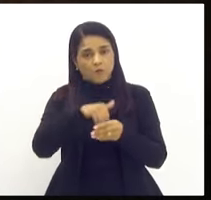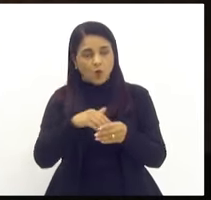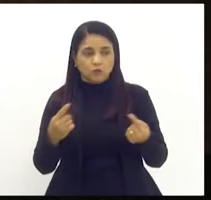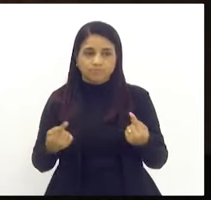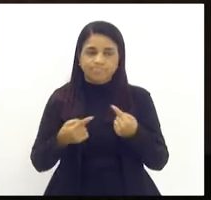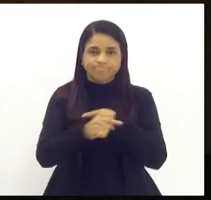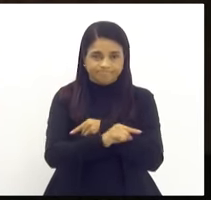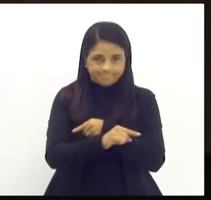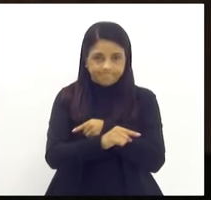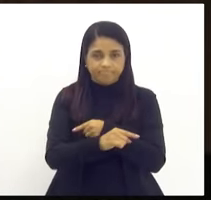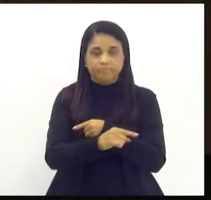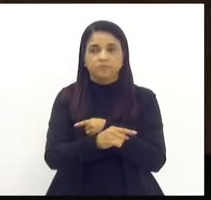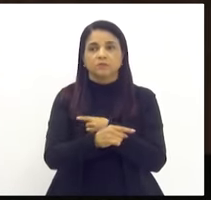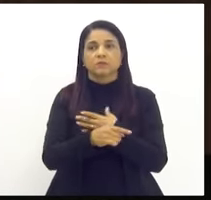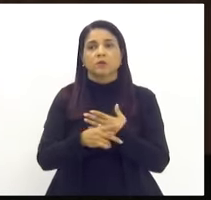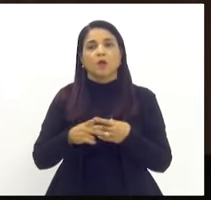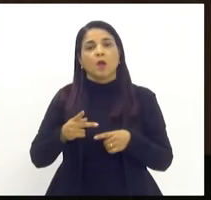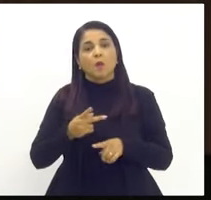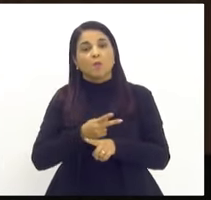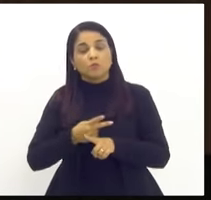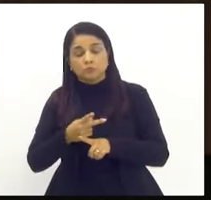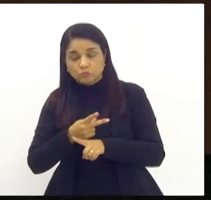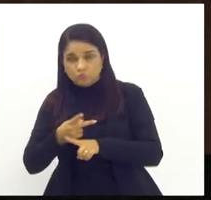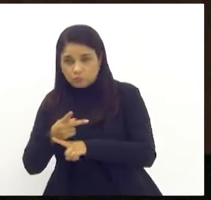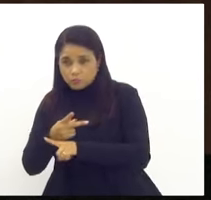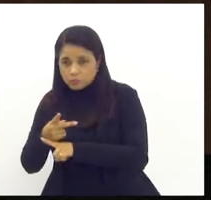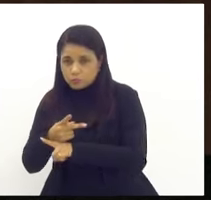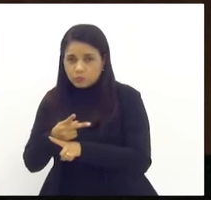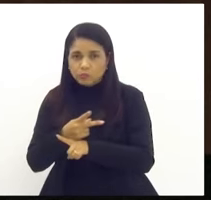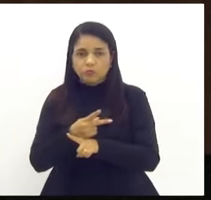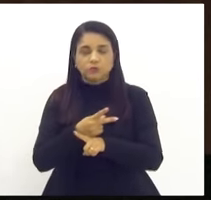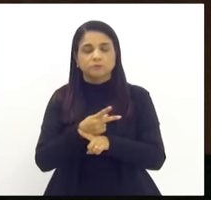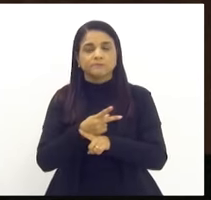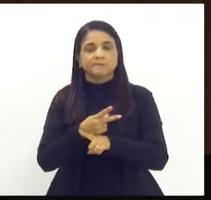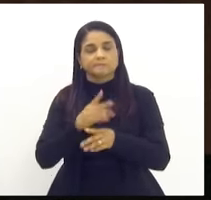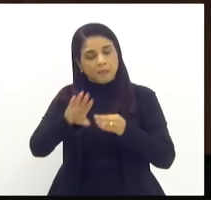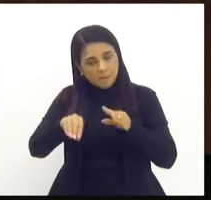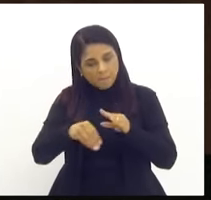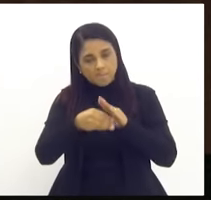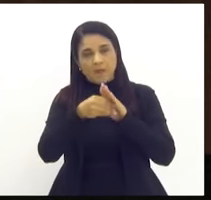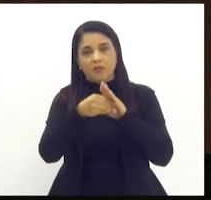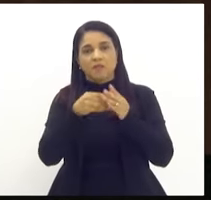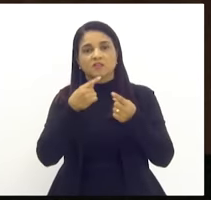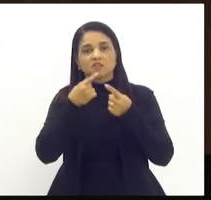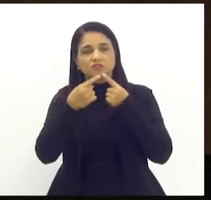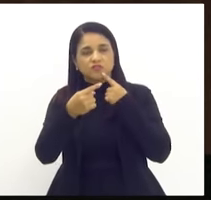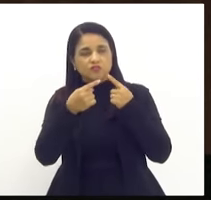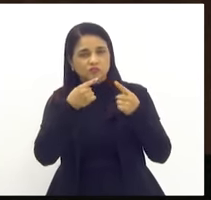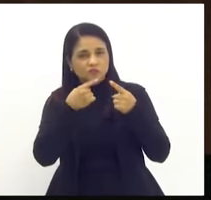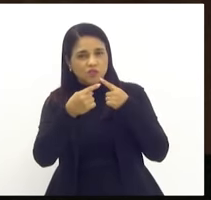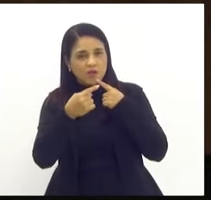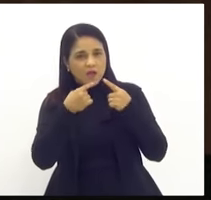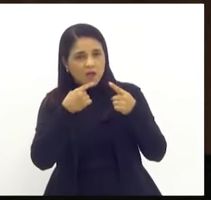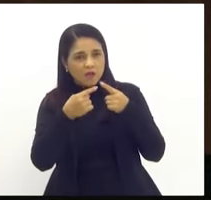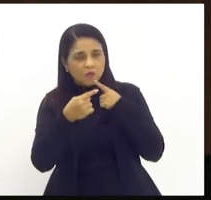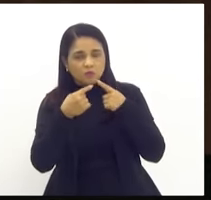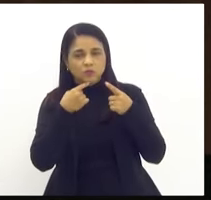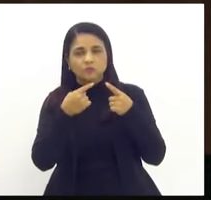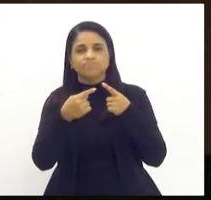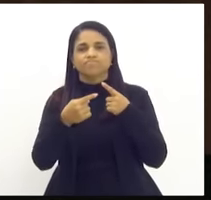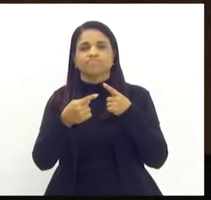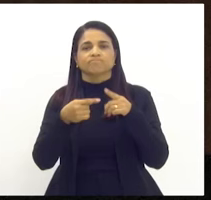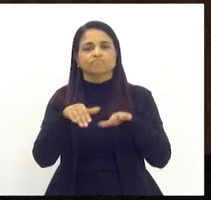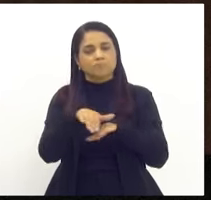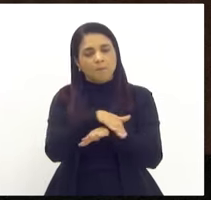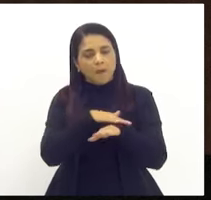ter que ser contrário buscando evidentemente construir emendas diálogo né pra gente conseguir de alguma